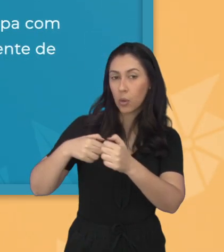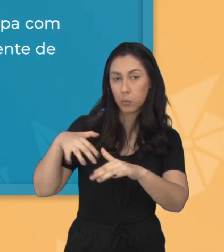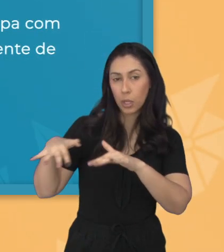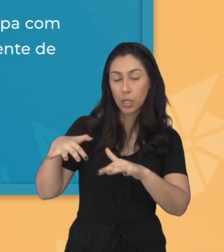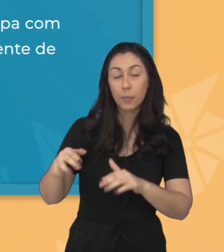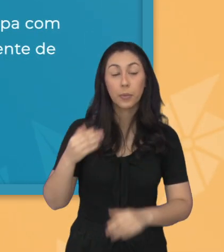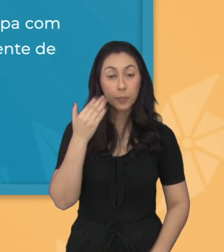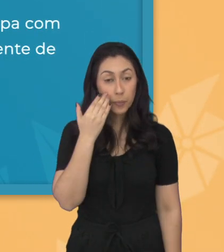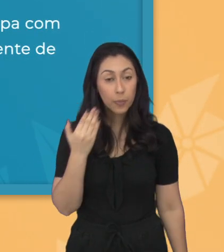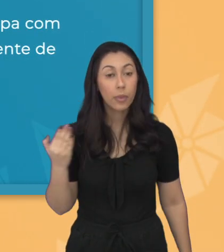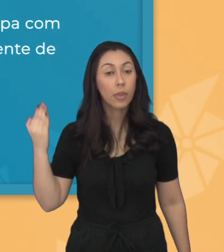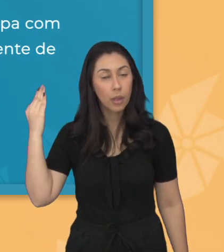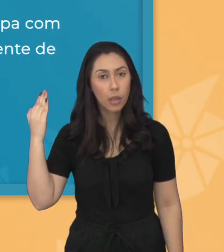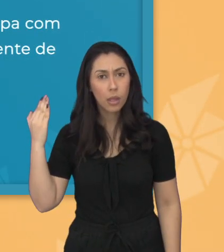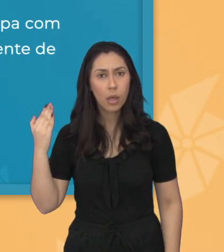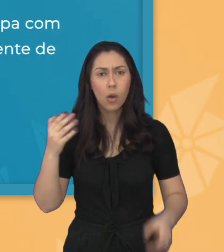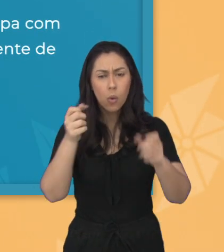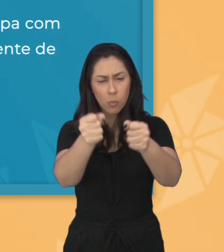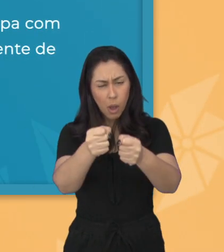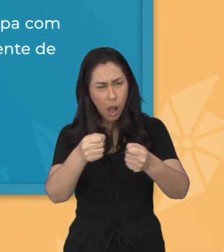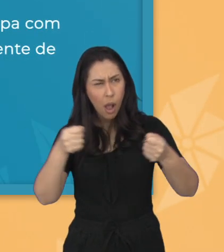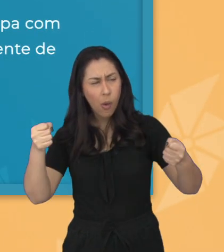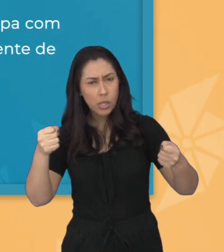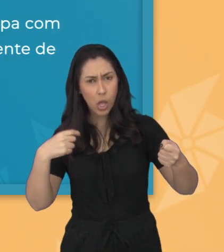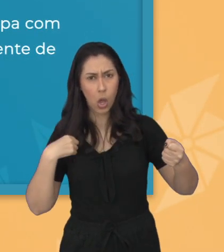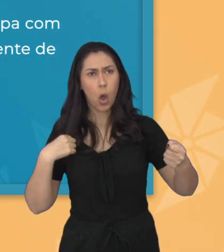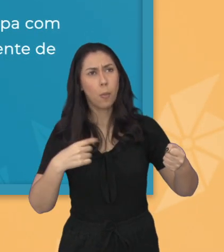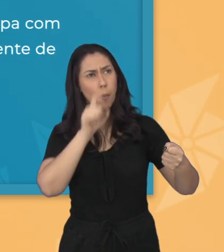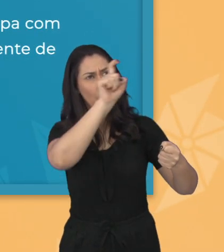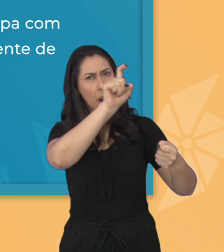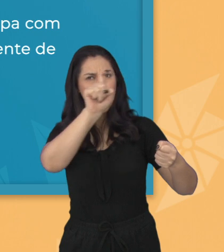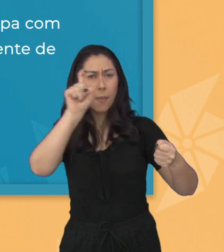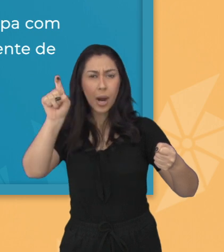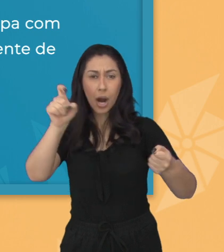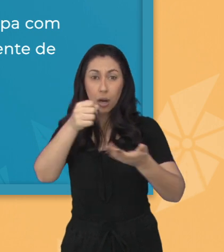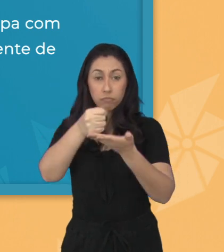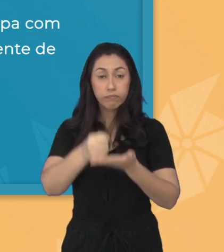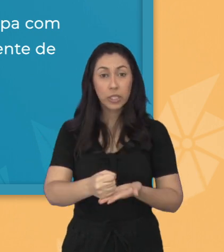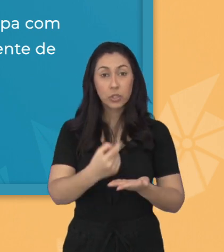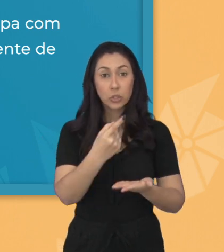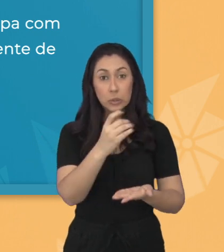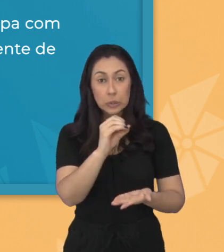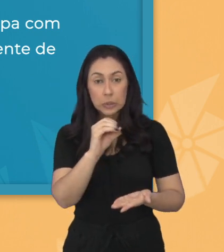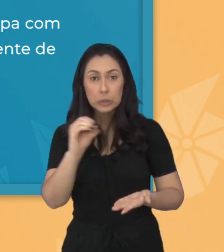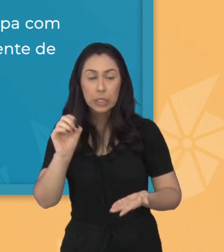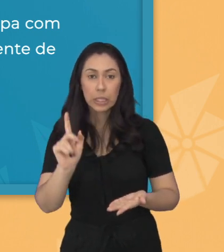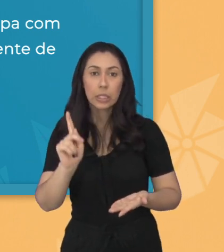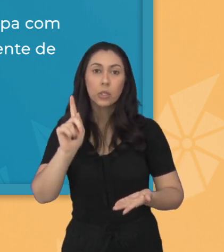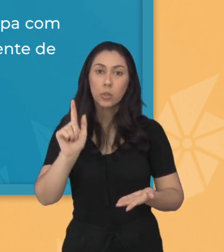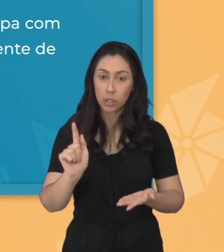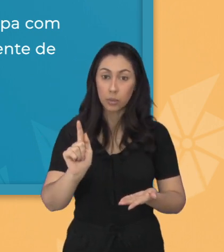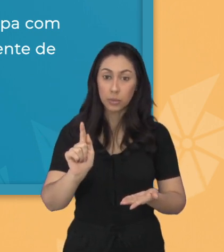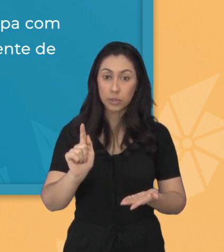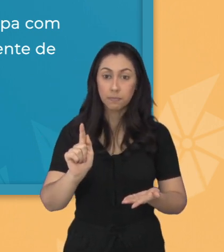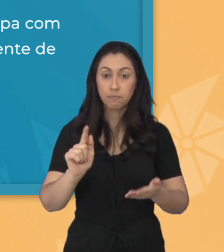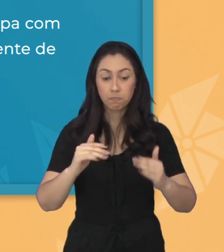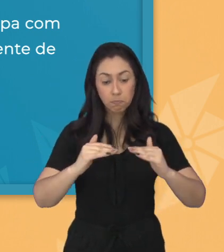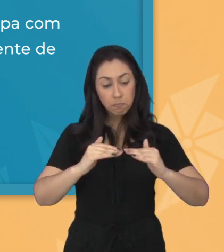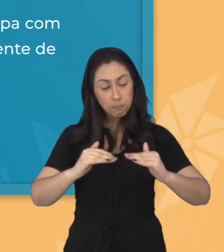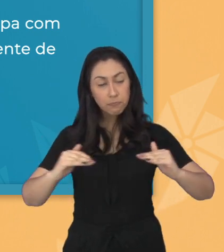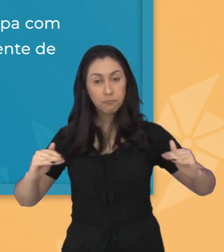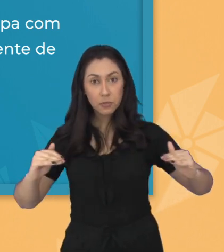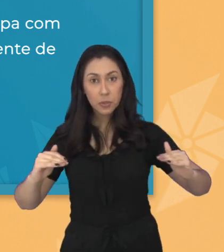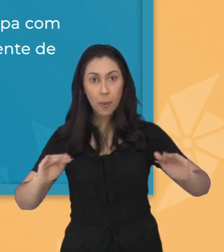Um guarda-roupa tem massa de 100 kg e está apoiado em um plano horizontal. O coeficiente de atrito estático